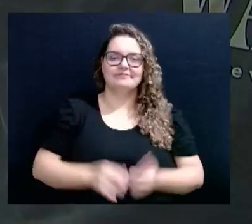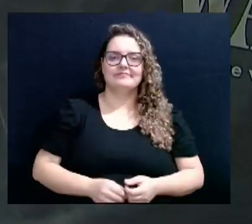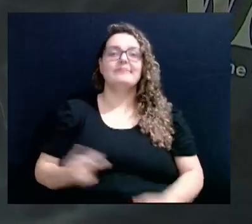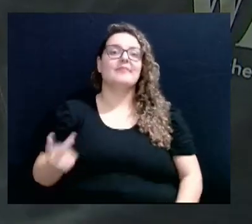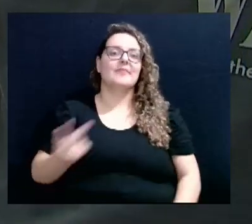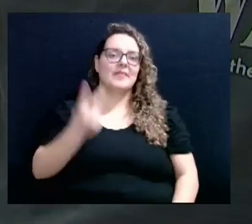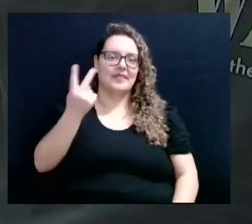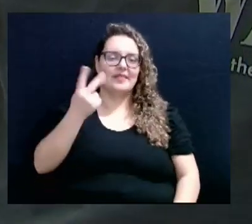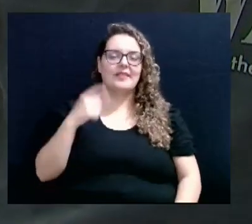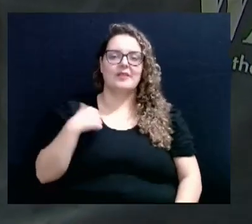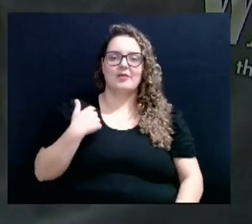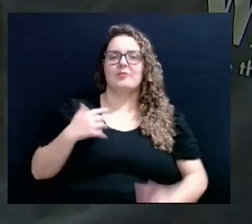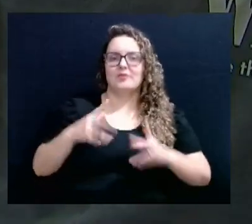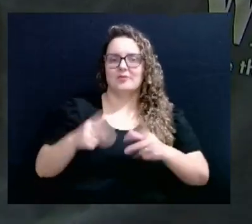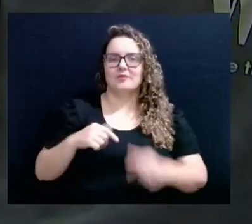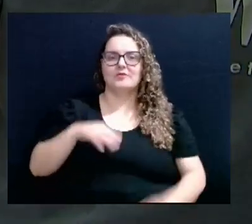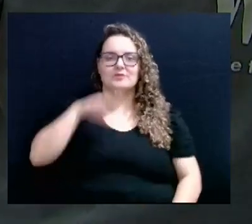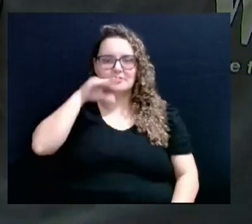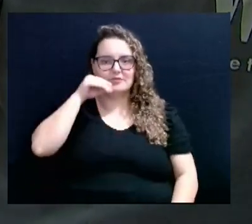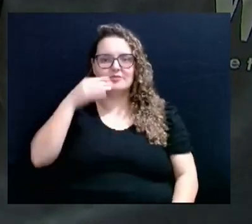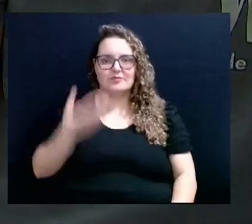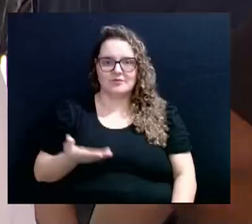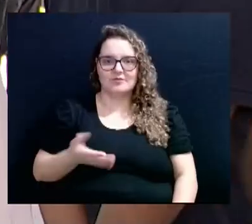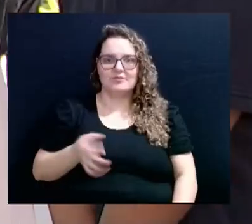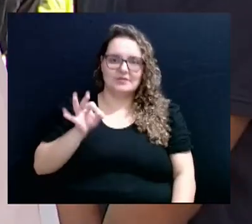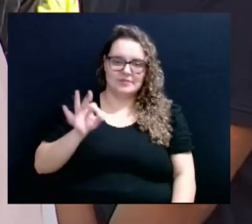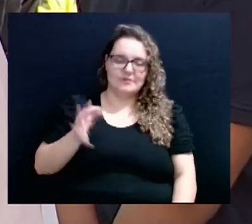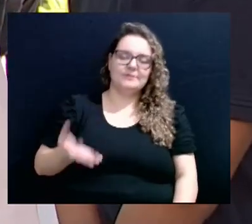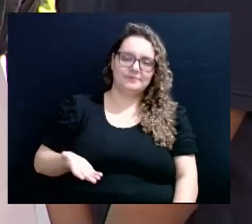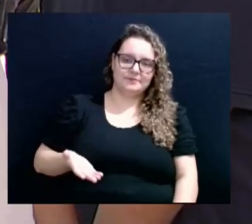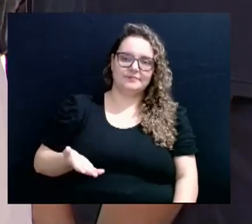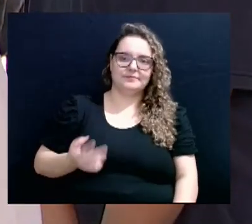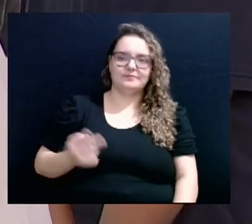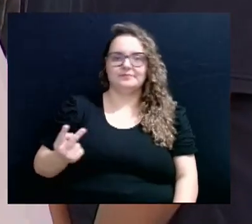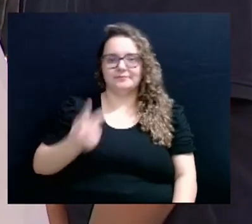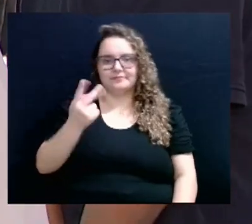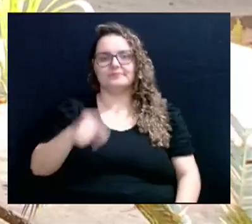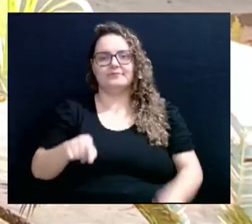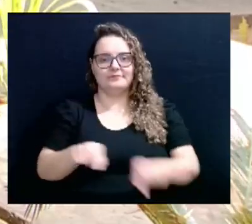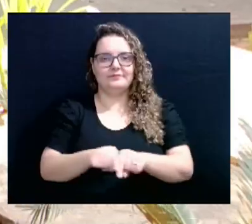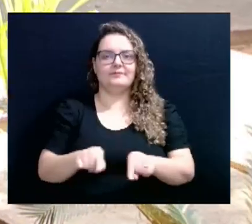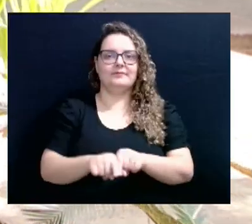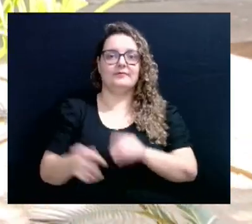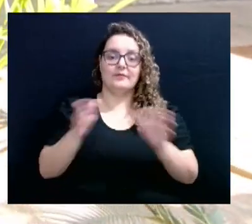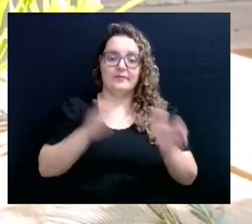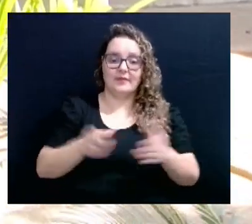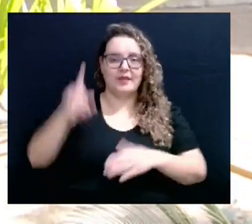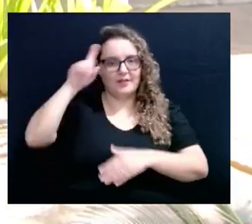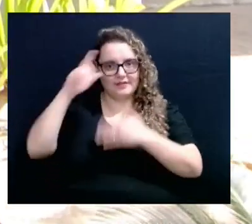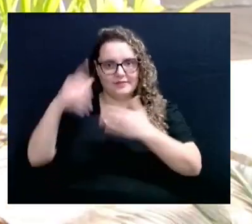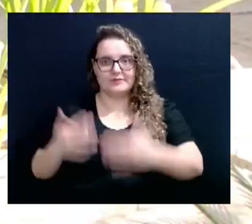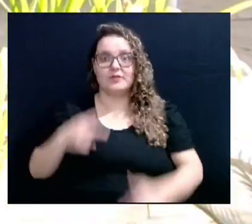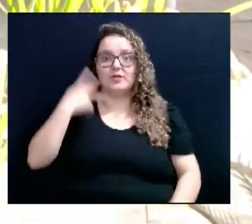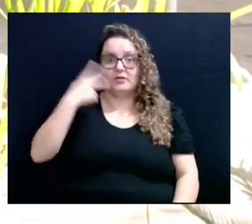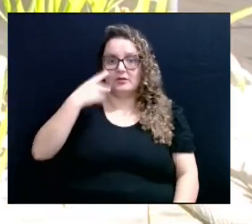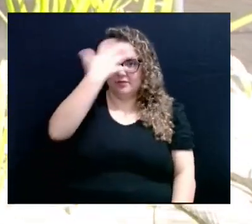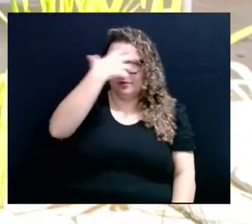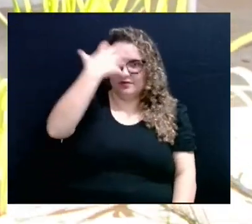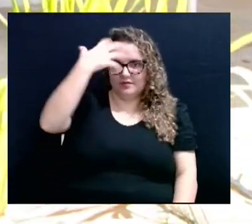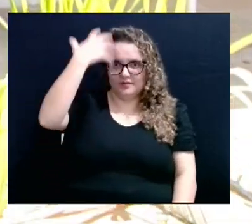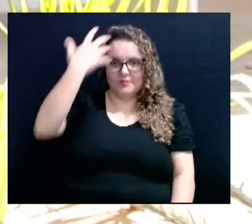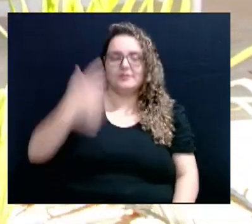todos os colaboradores e com certeza é valorizado também na produtividade do dia a dia. O vereador Vini Oliveira